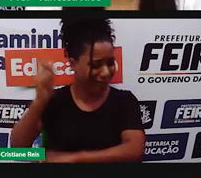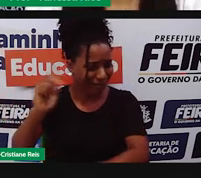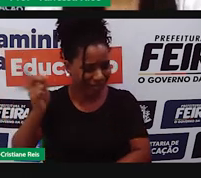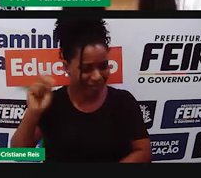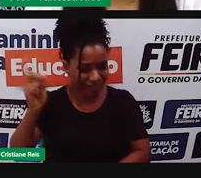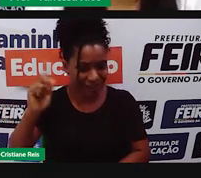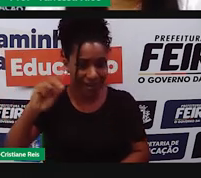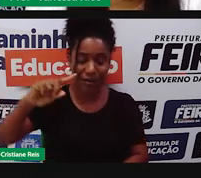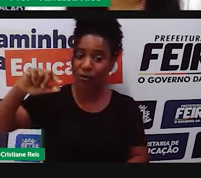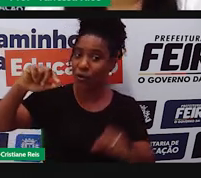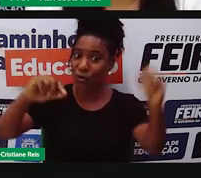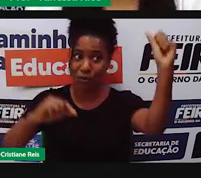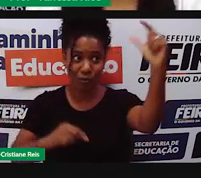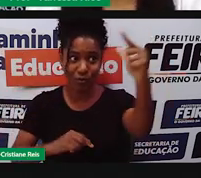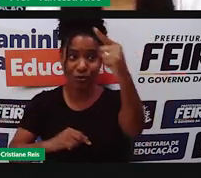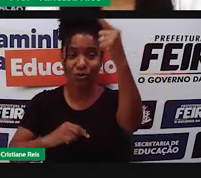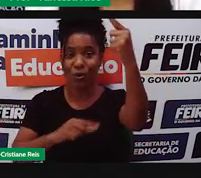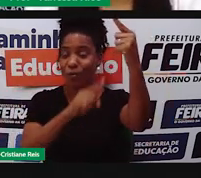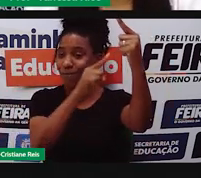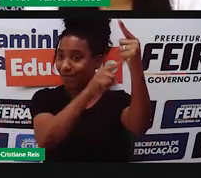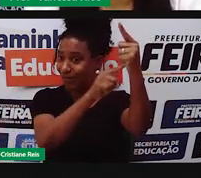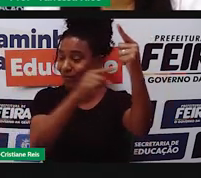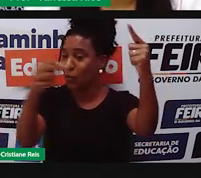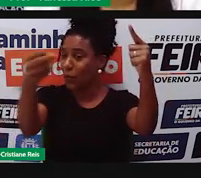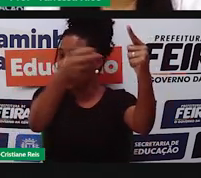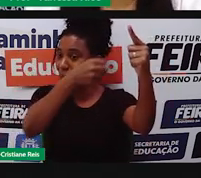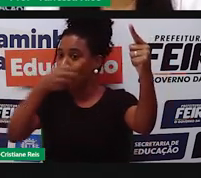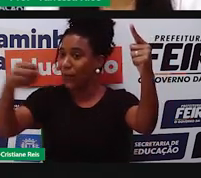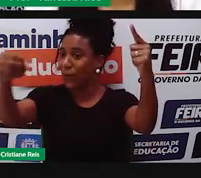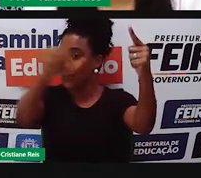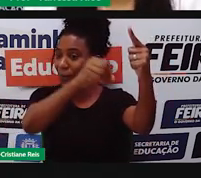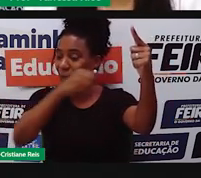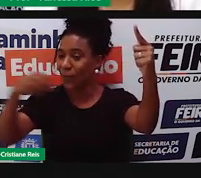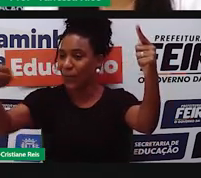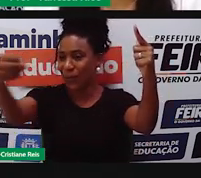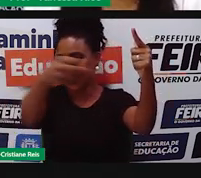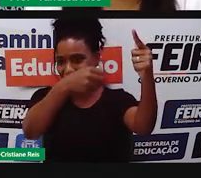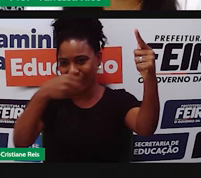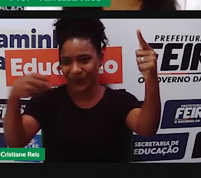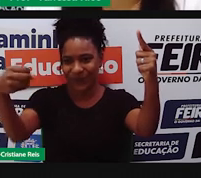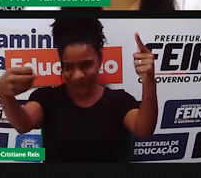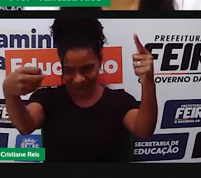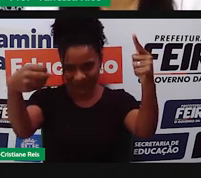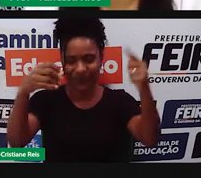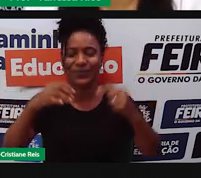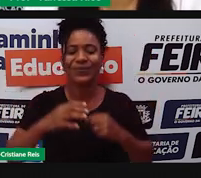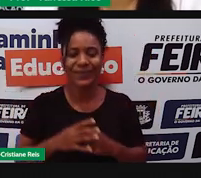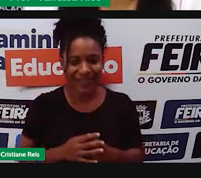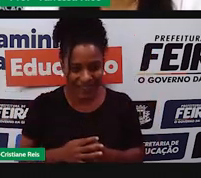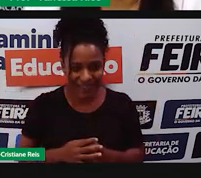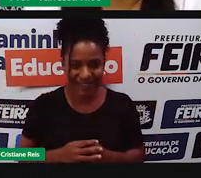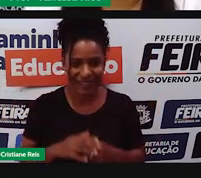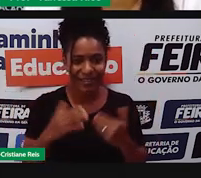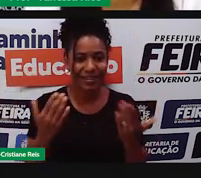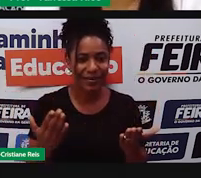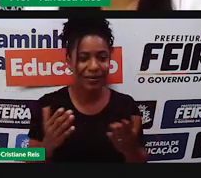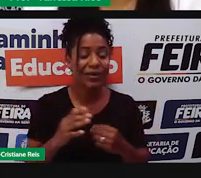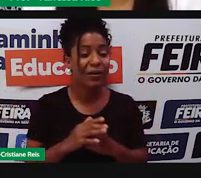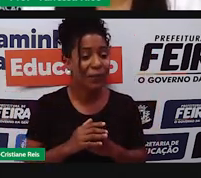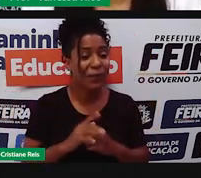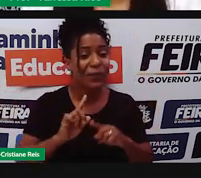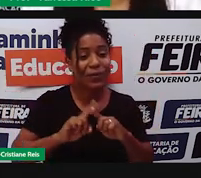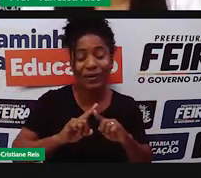ali, ó, paradinho. Quem está se movimentando são os planetas e se movimentam justamente